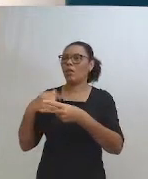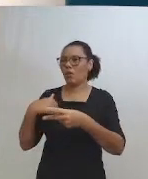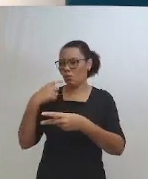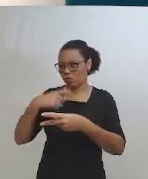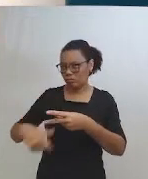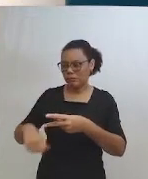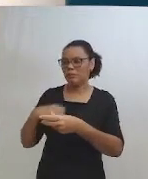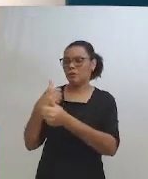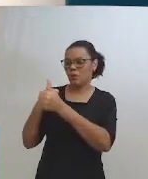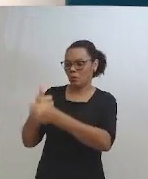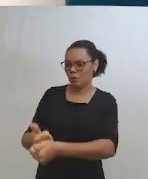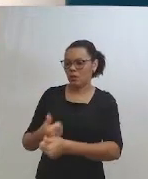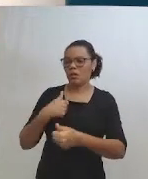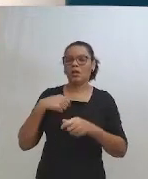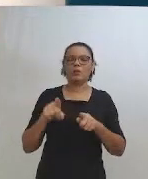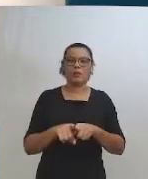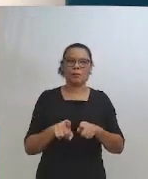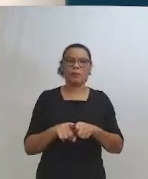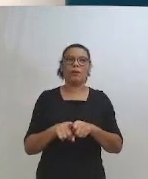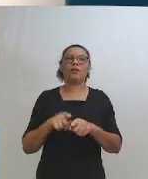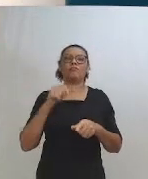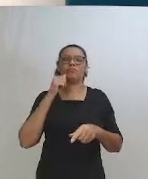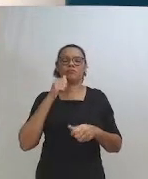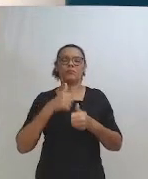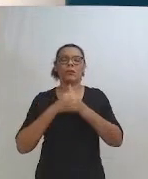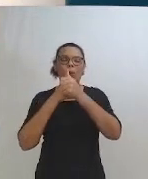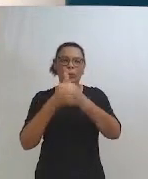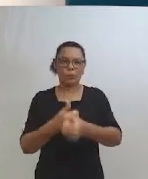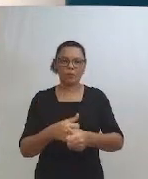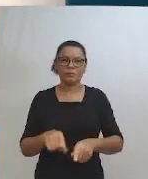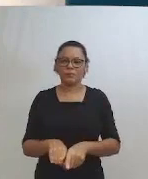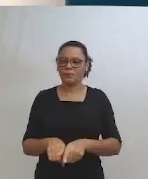também acompanho, eminente relator,